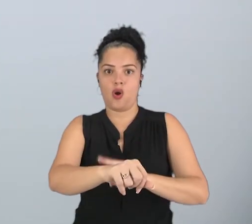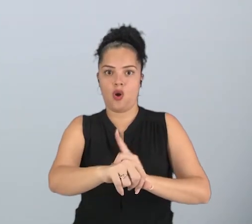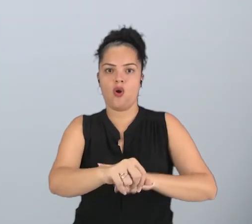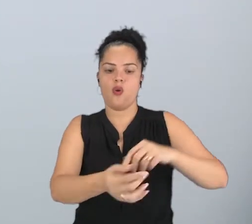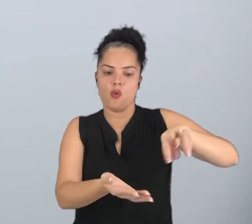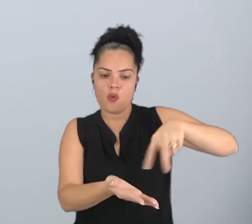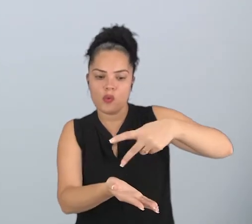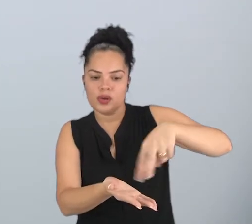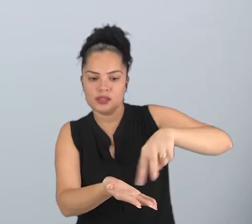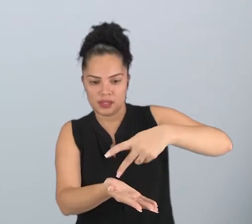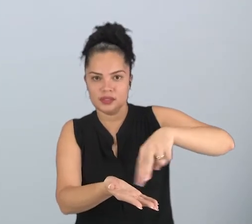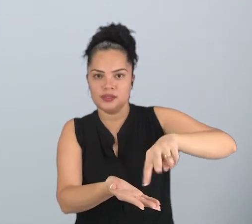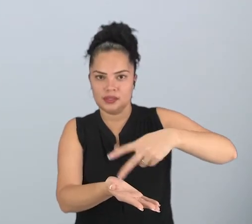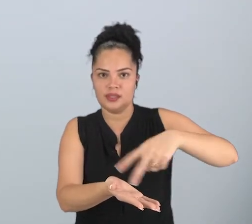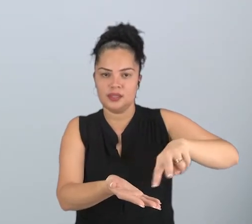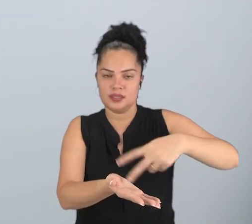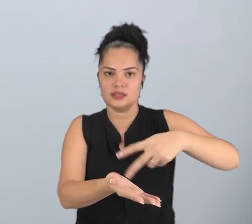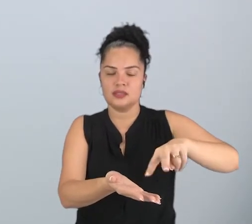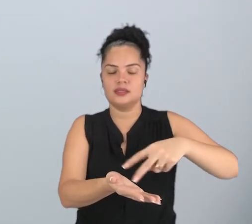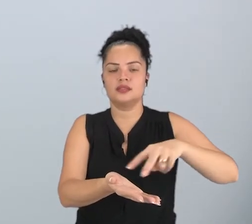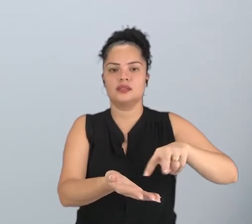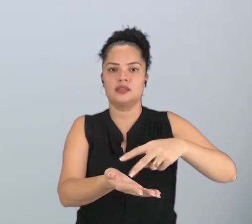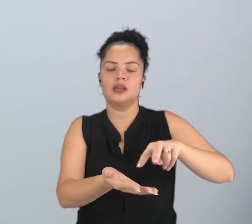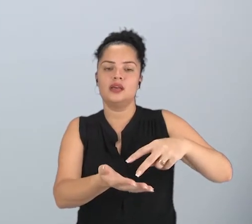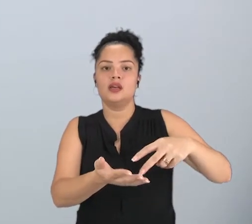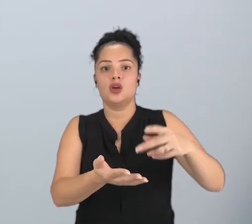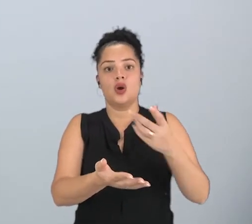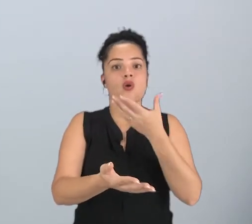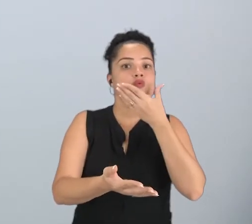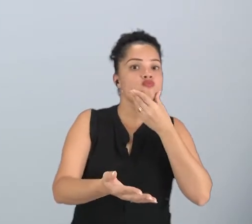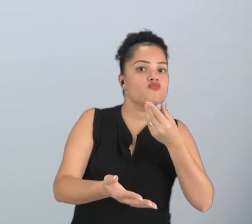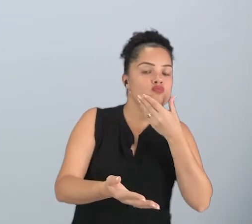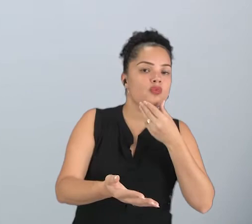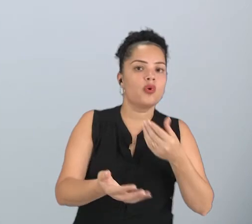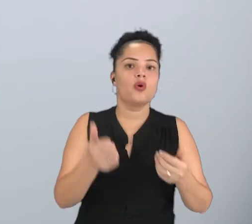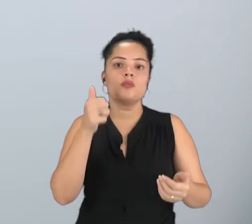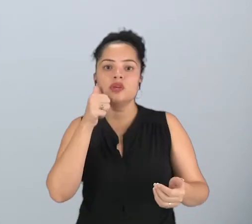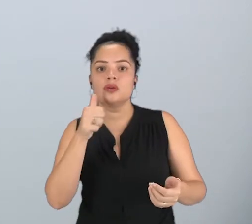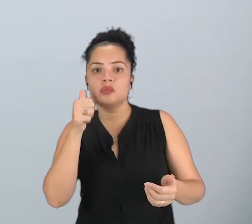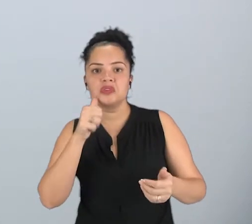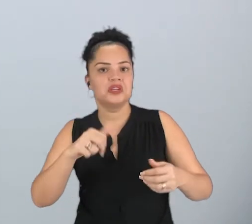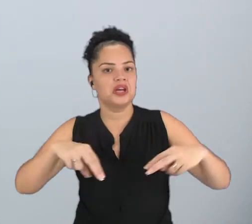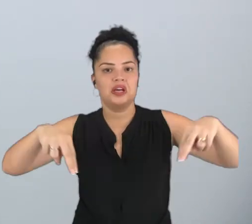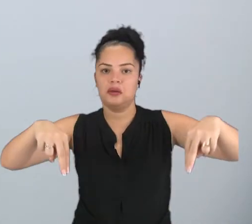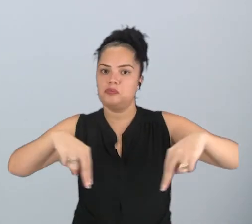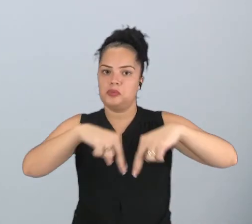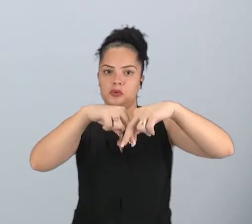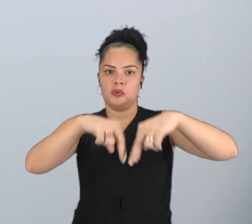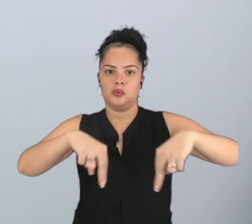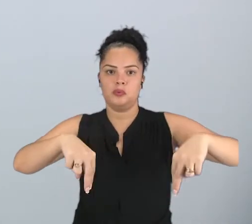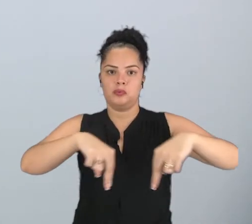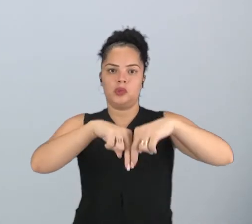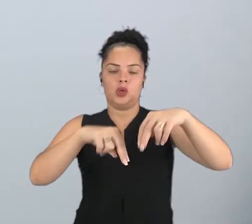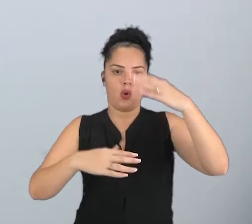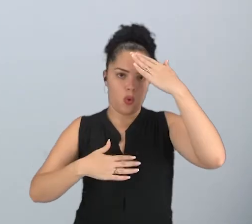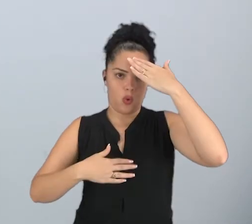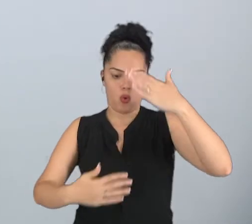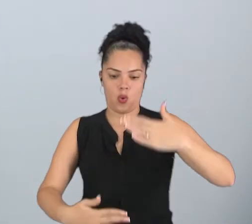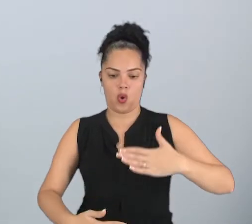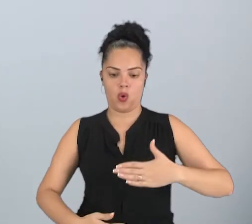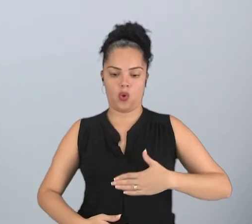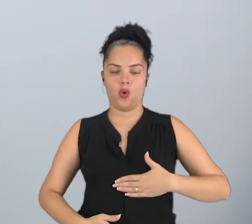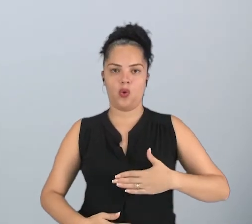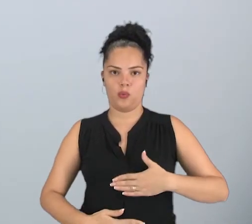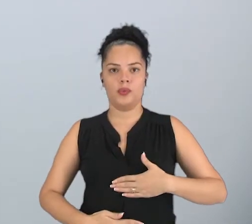da evolução dos casais, eles juntavam umbigo com umbigo. Então, no molejo do corpo, na hora da dança,